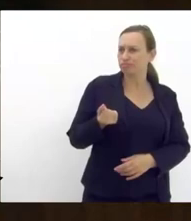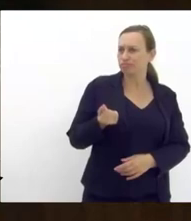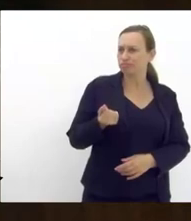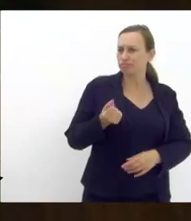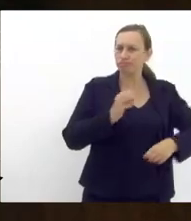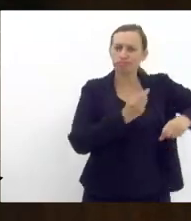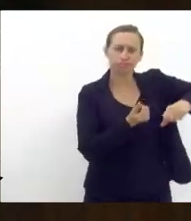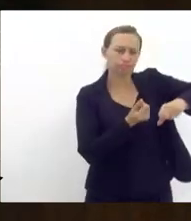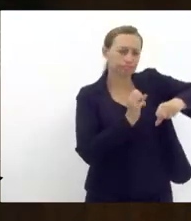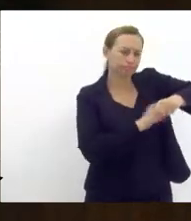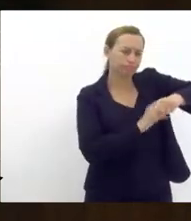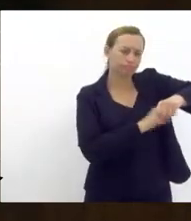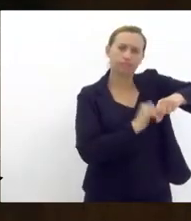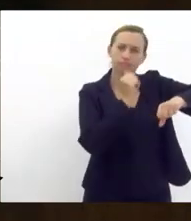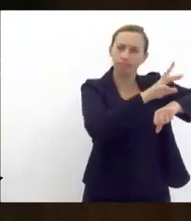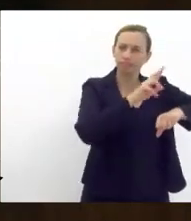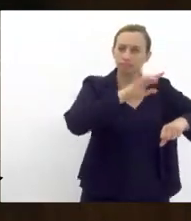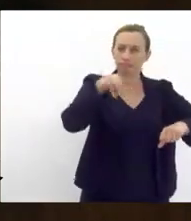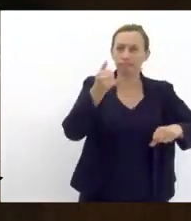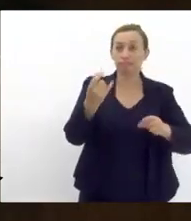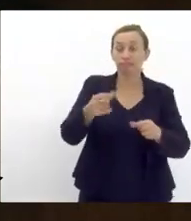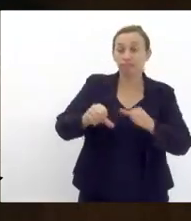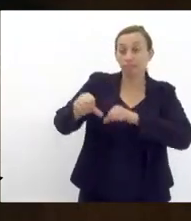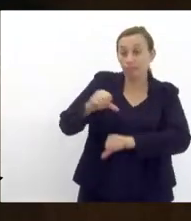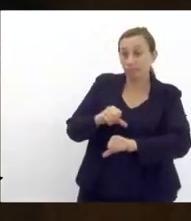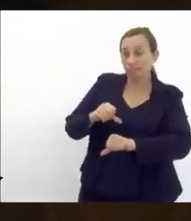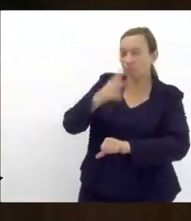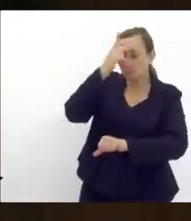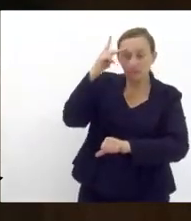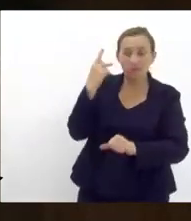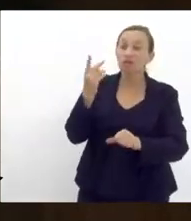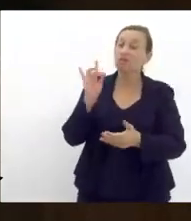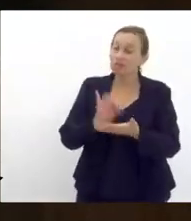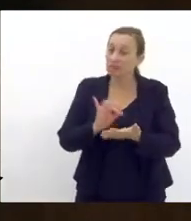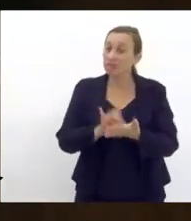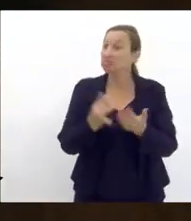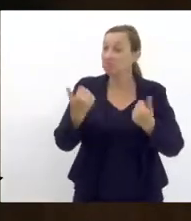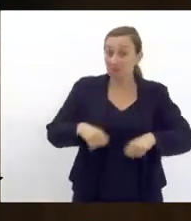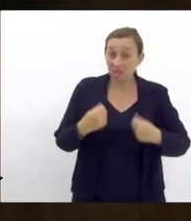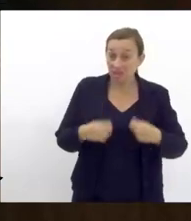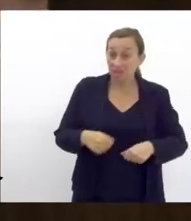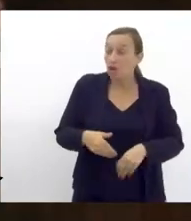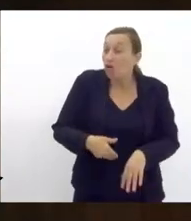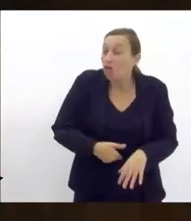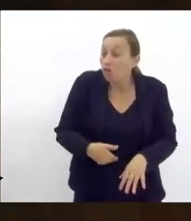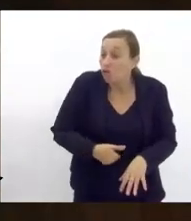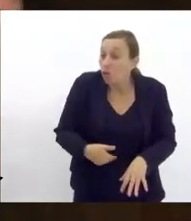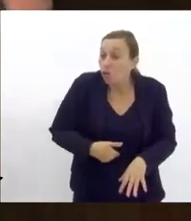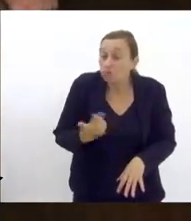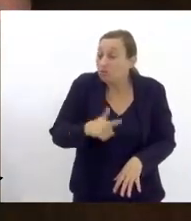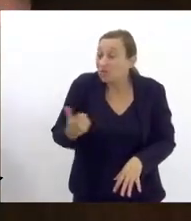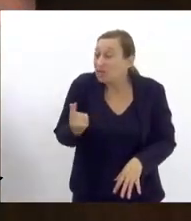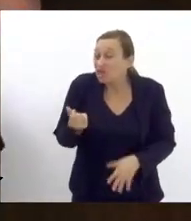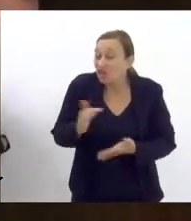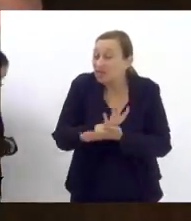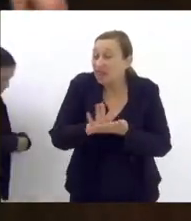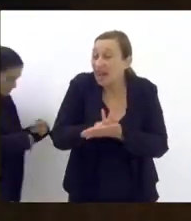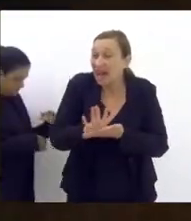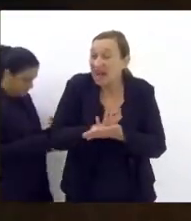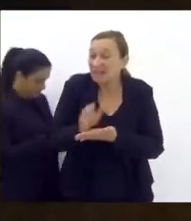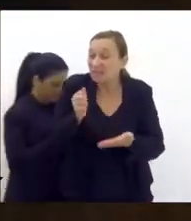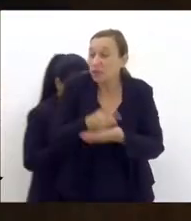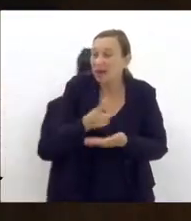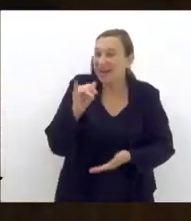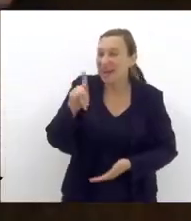Super RJ na contra mão disso pessoas que realmente precisam que estão passando fome que não tem dinheiro sequer para comprar